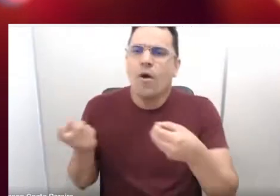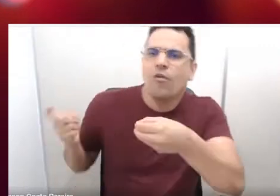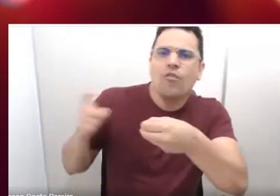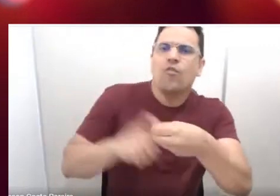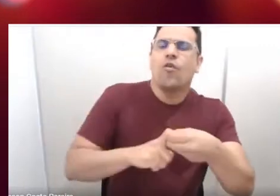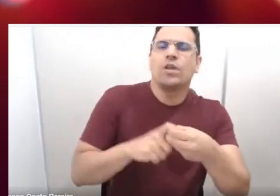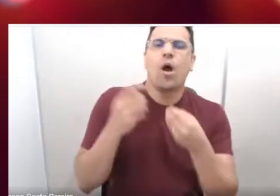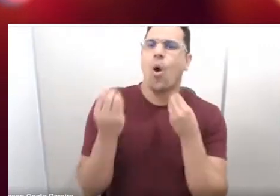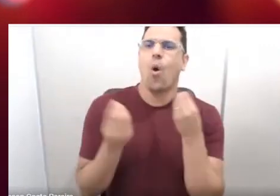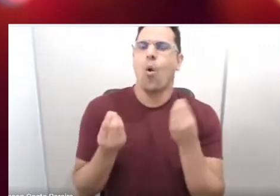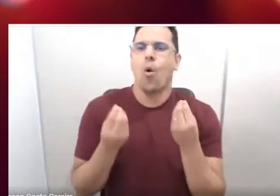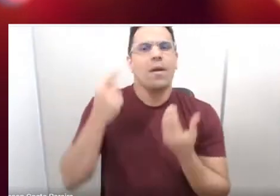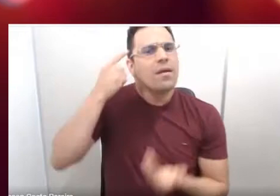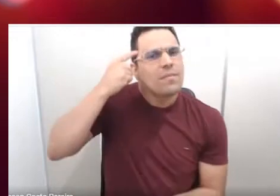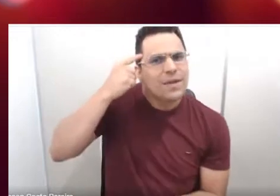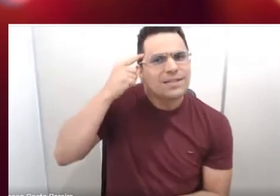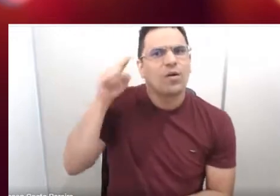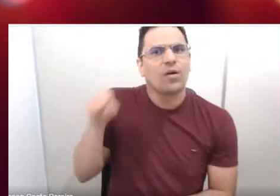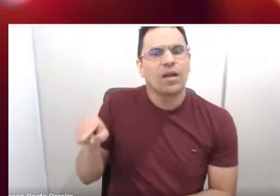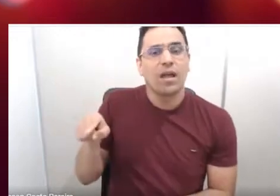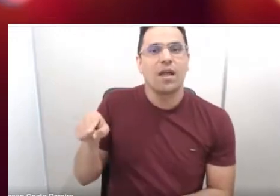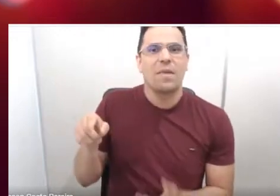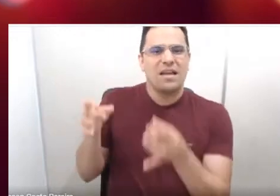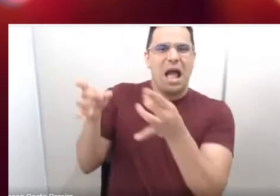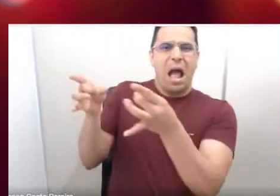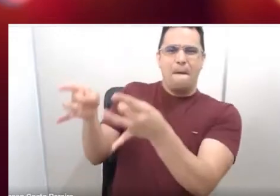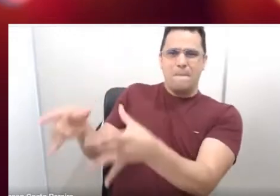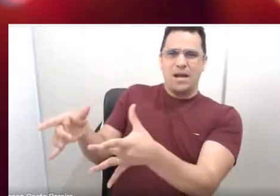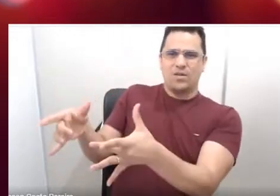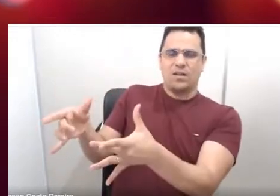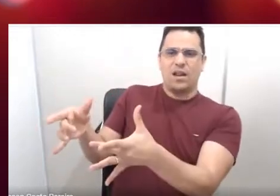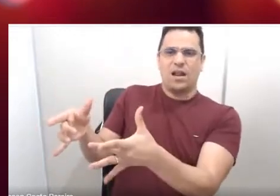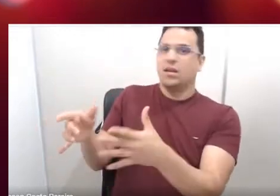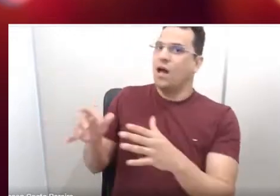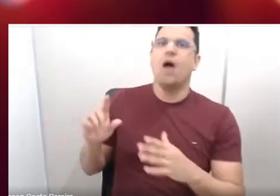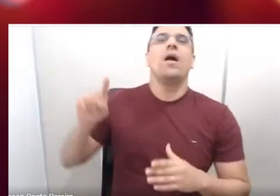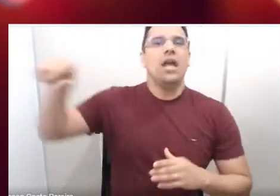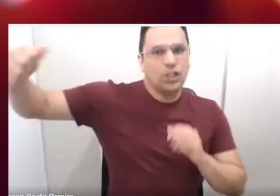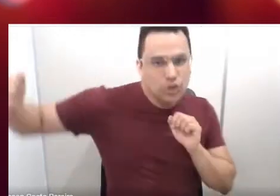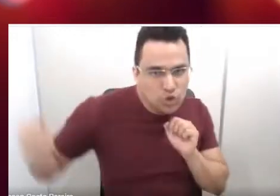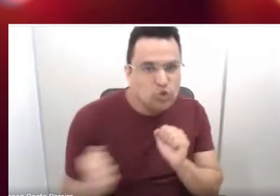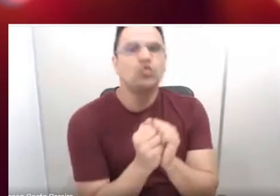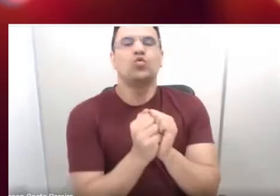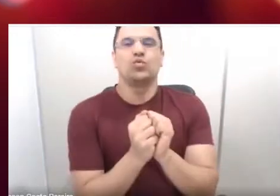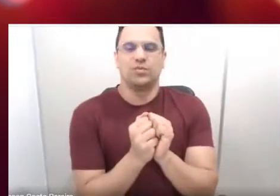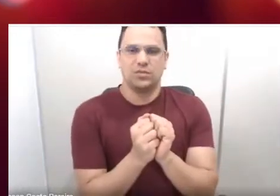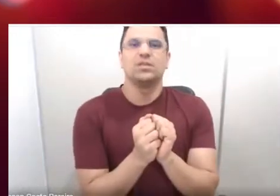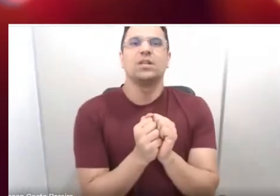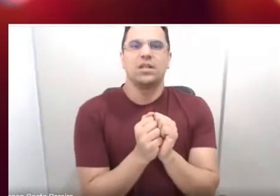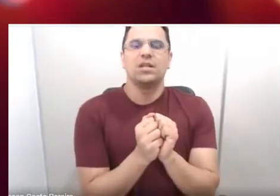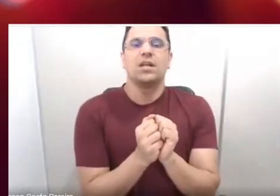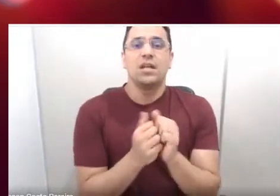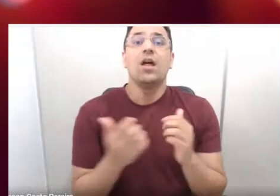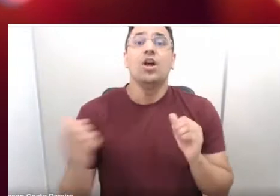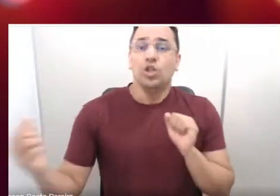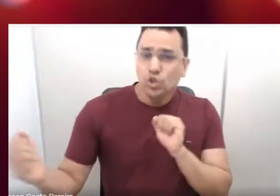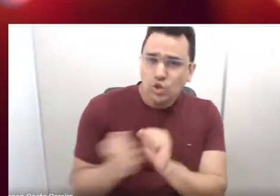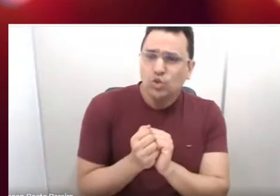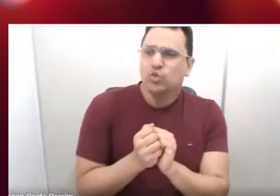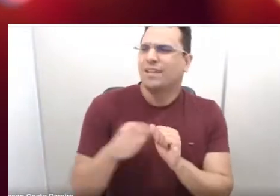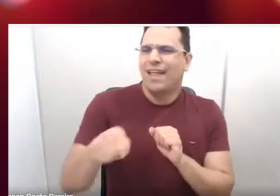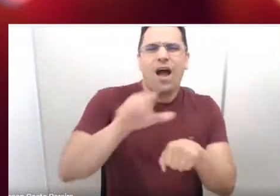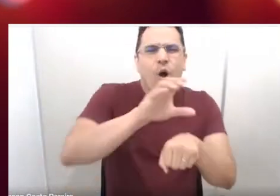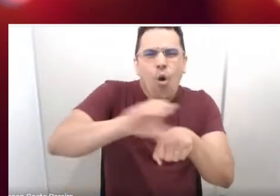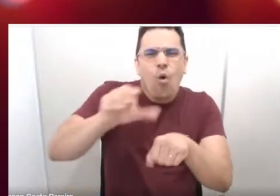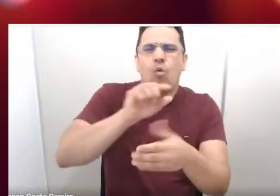aulas, mas pensar também como não deixar nenhum estudante para trás, não deixar com que nenhum de nossos colegas, né, nos seus cursos, ficassem